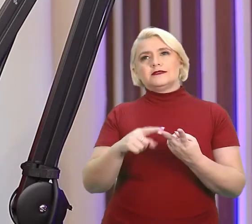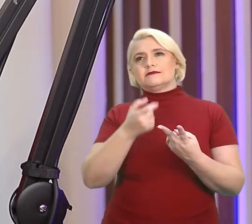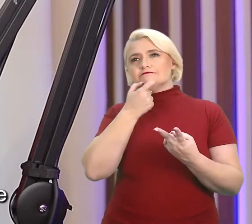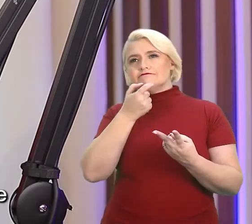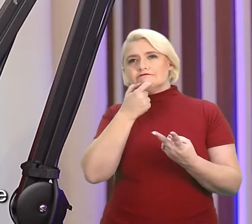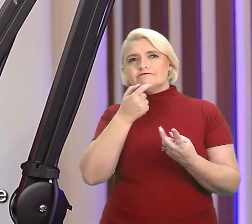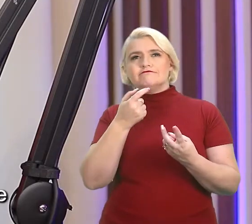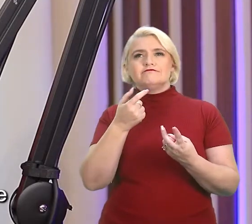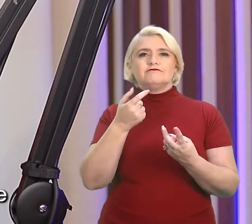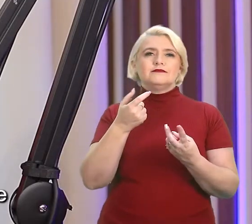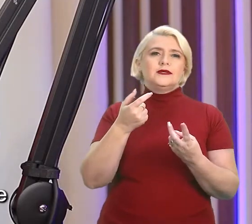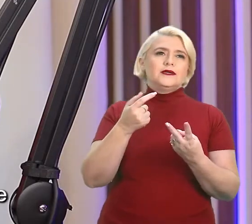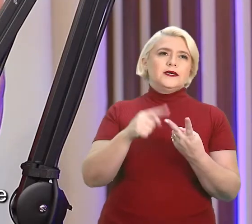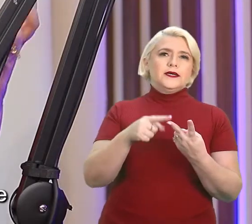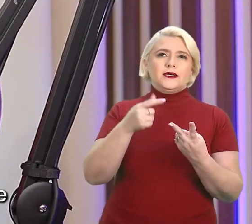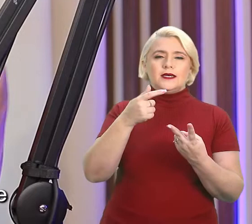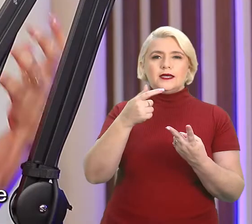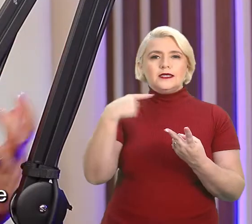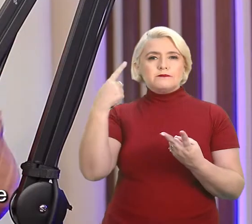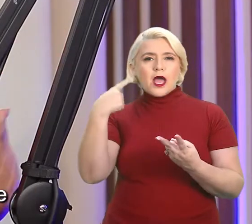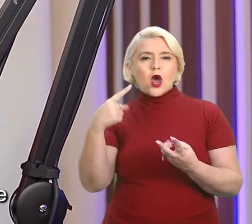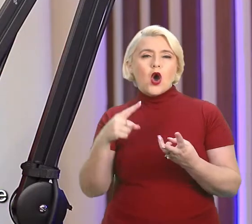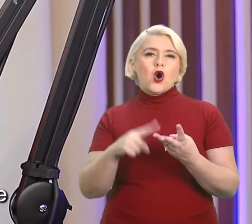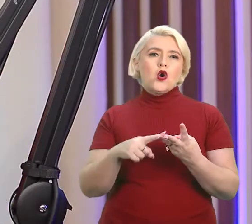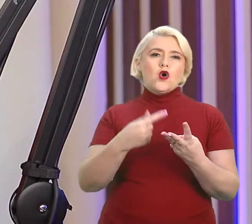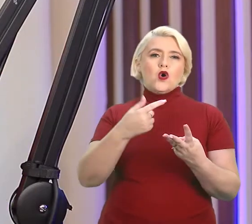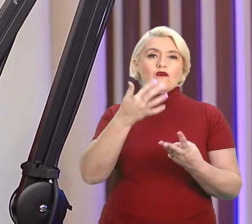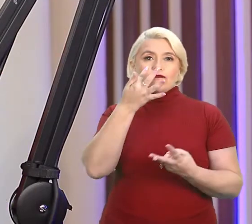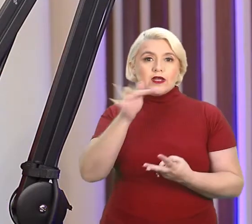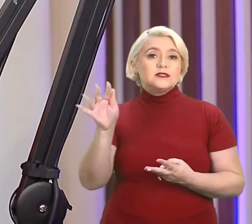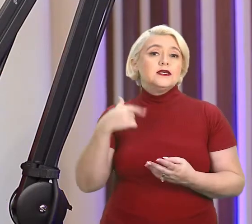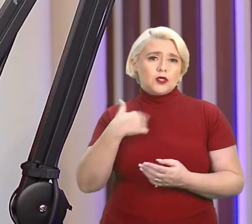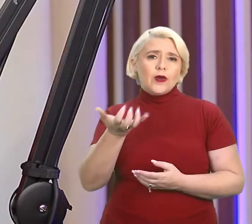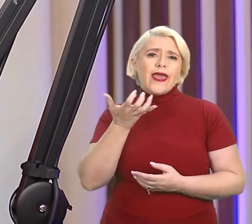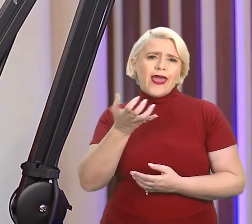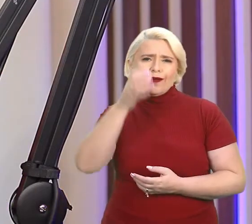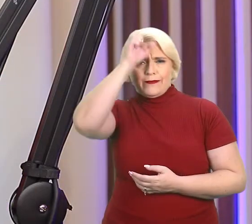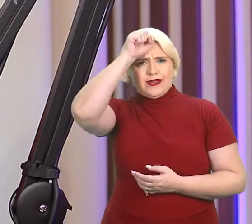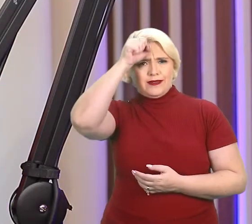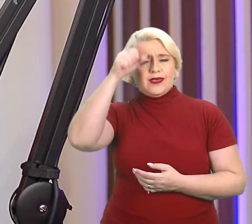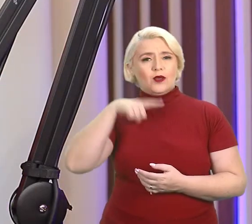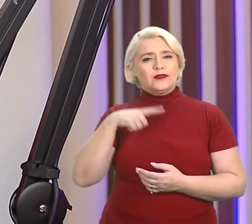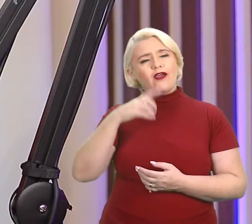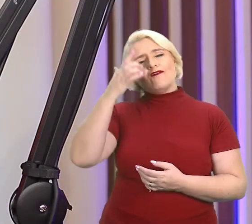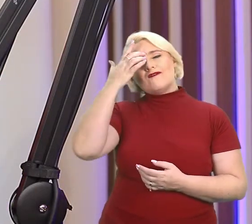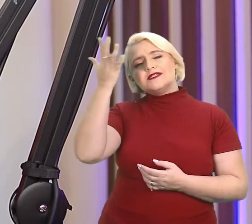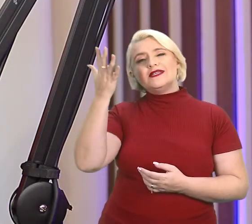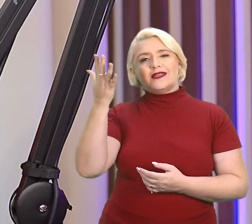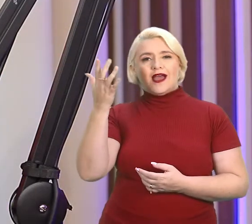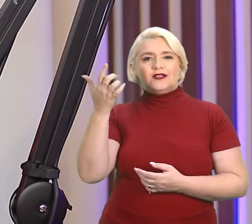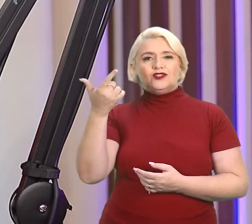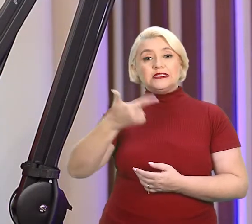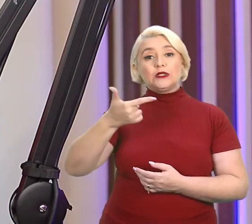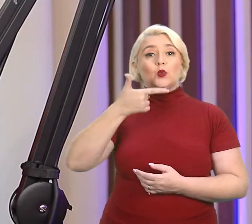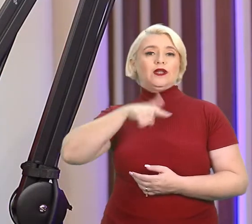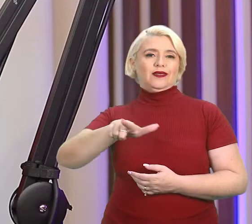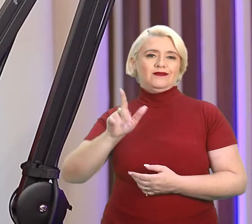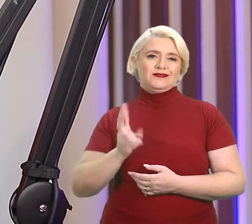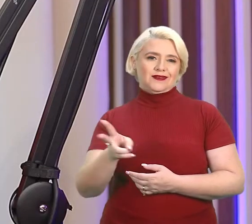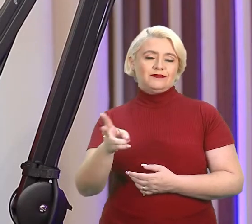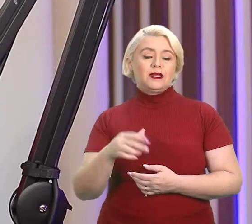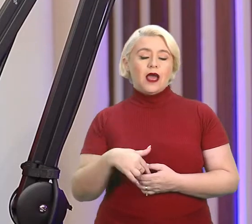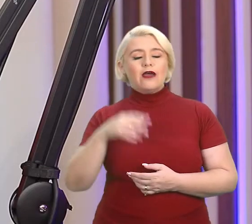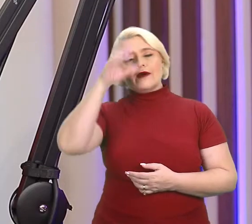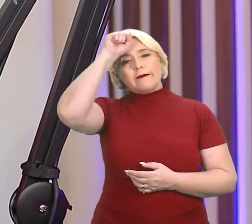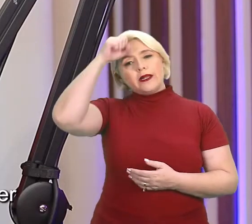francês. Então eu já tenho essa facilidade com segunda língua. E aí a gente